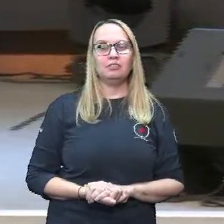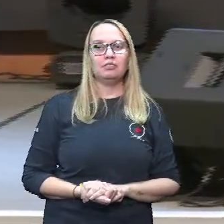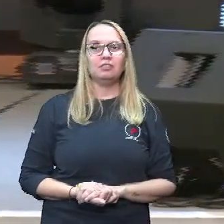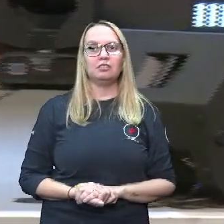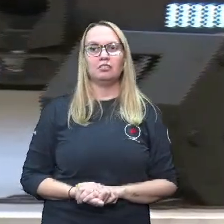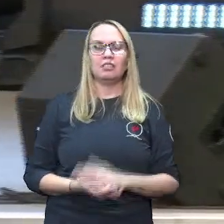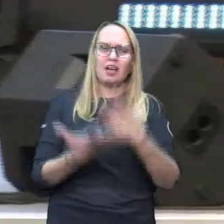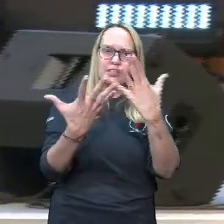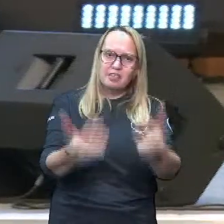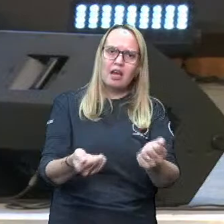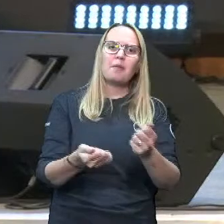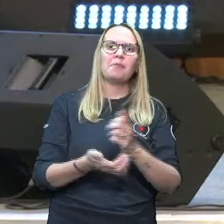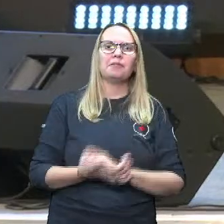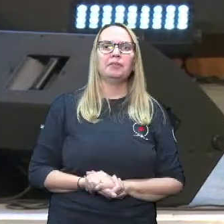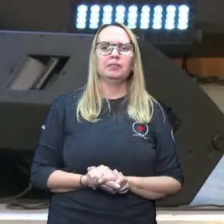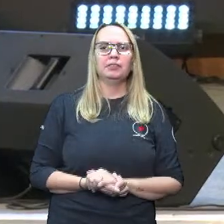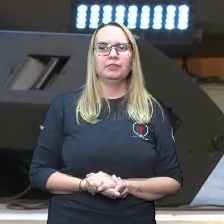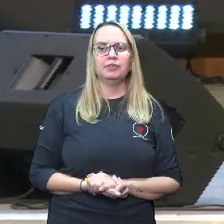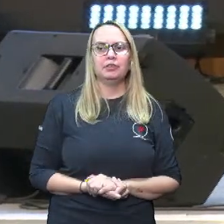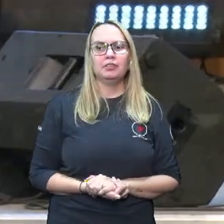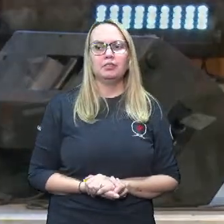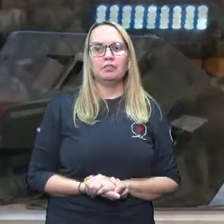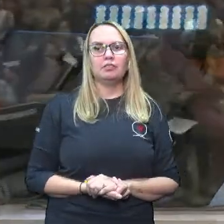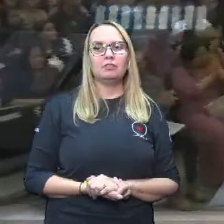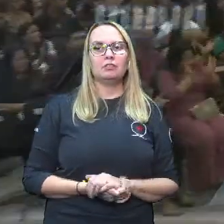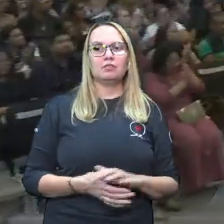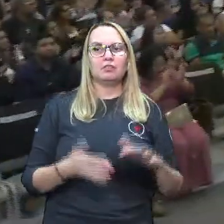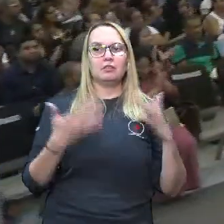Agarra essa palavra.